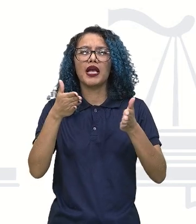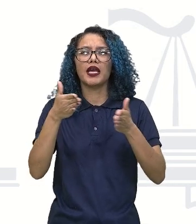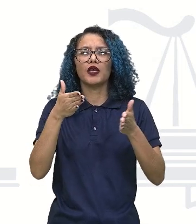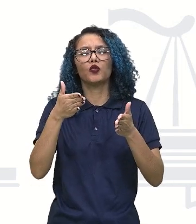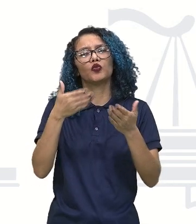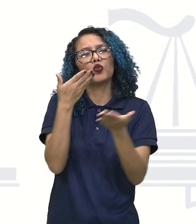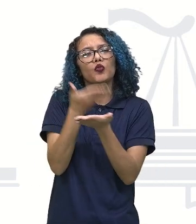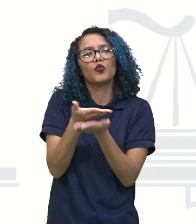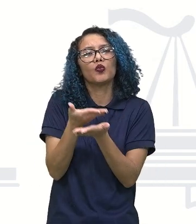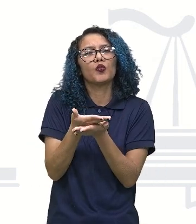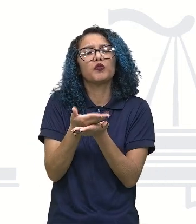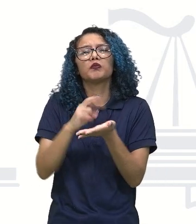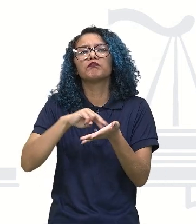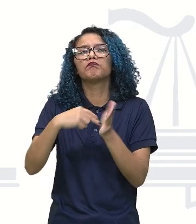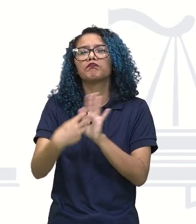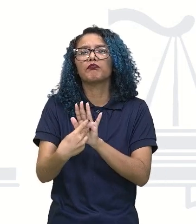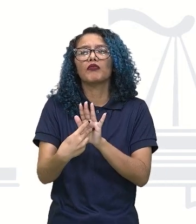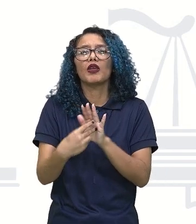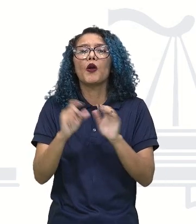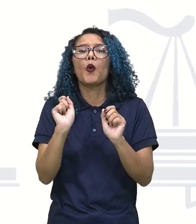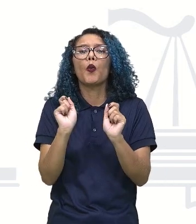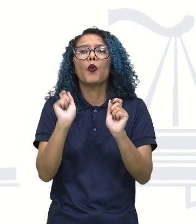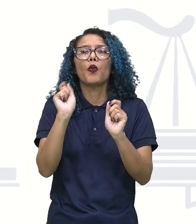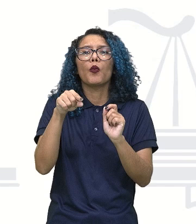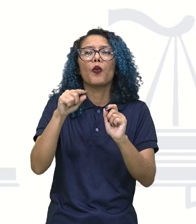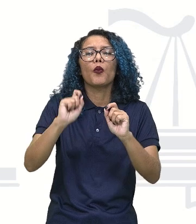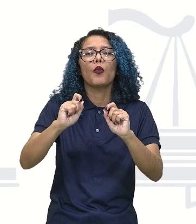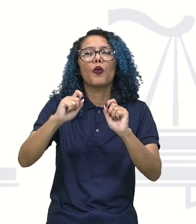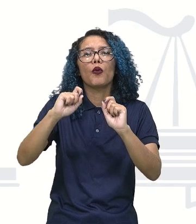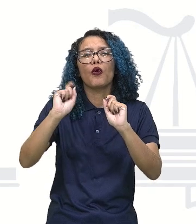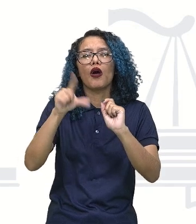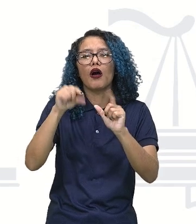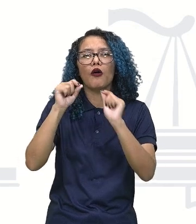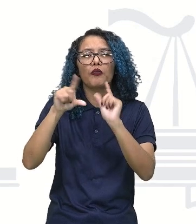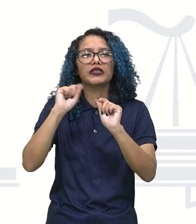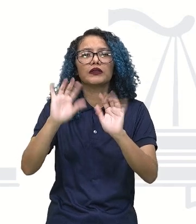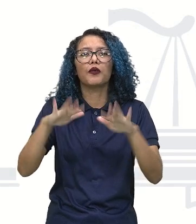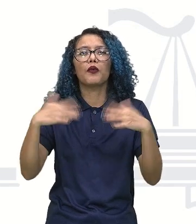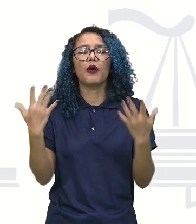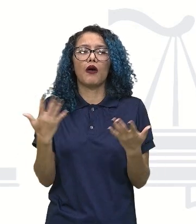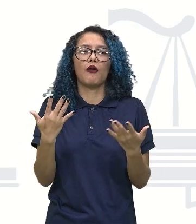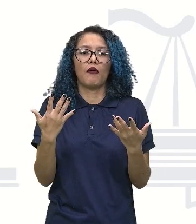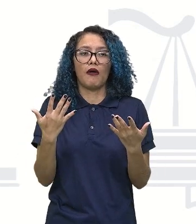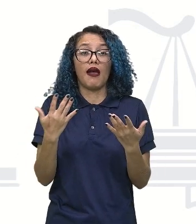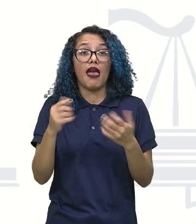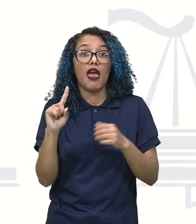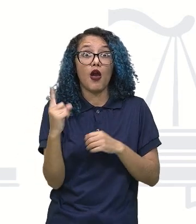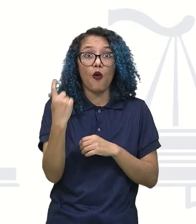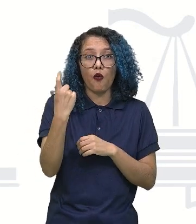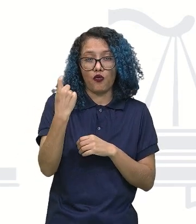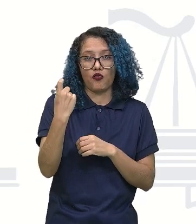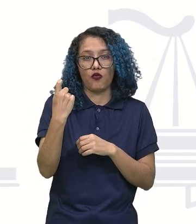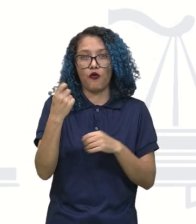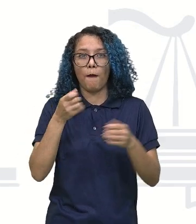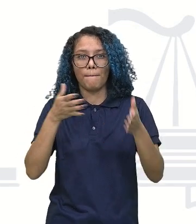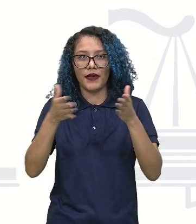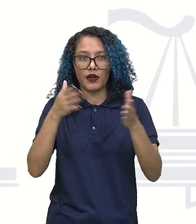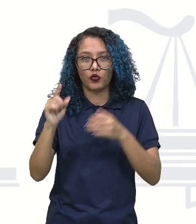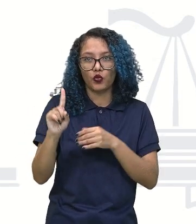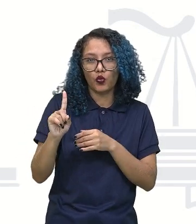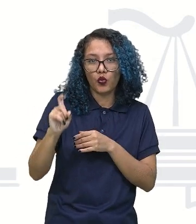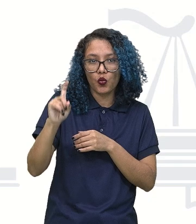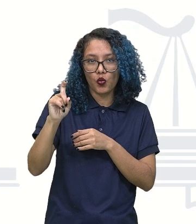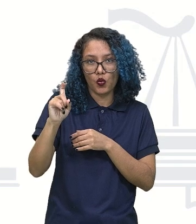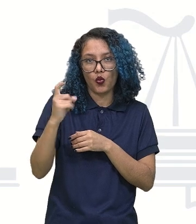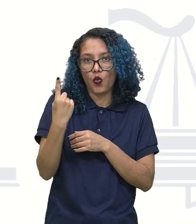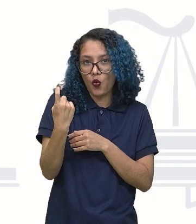É o período único, né, professora Socorro? O que é esse período? Sim. Por que é esse período único? É porque nas escolas